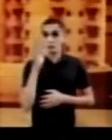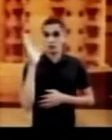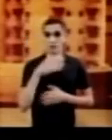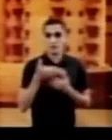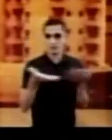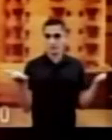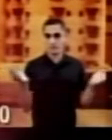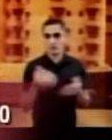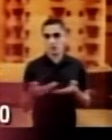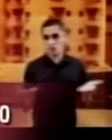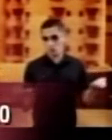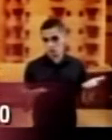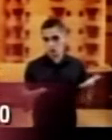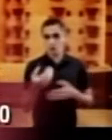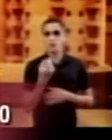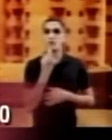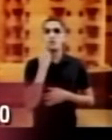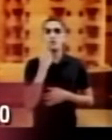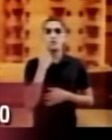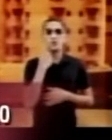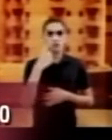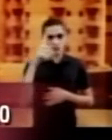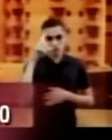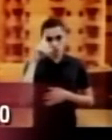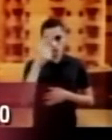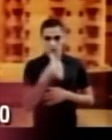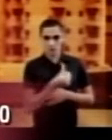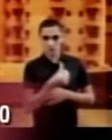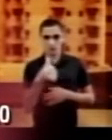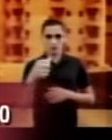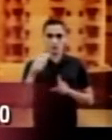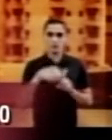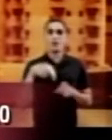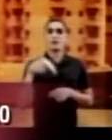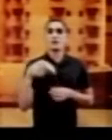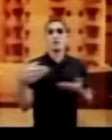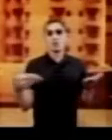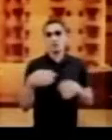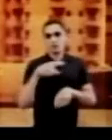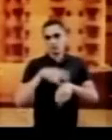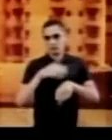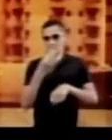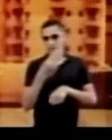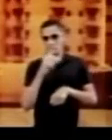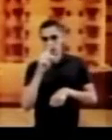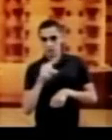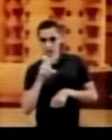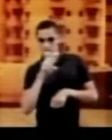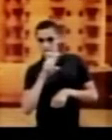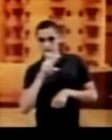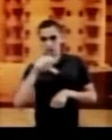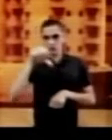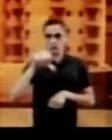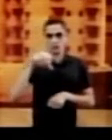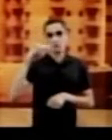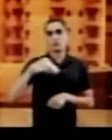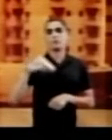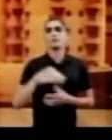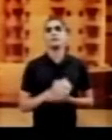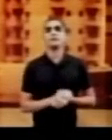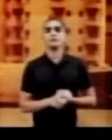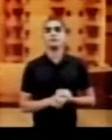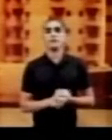Boa tarde. Hoje é sexta-feira, 6 de novembro. Agora são 3 horas e 59